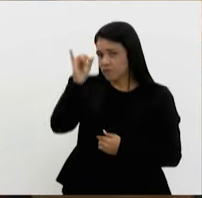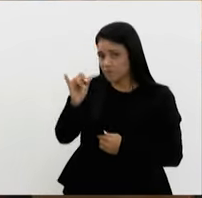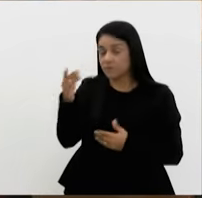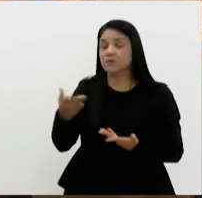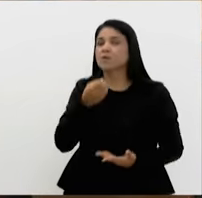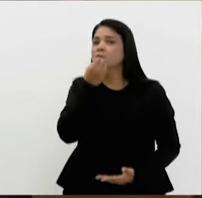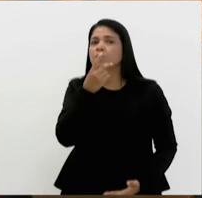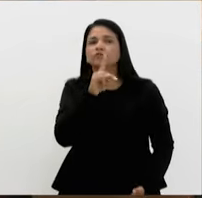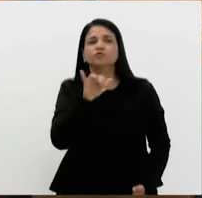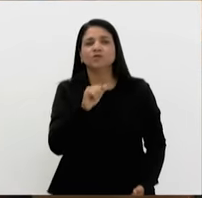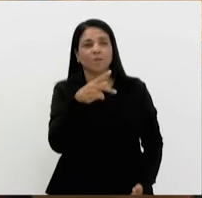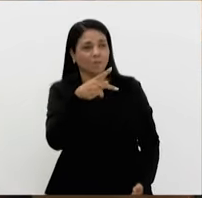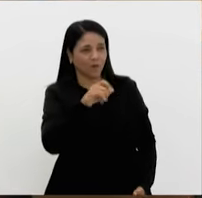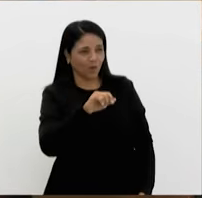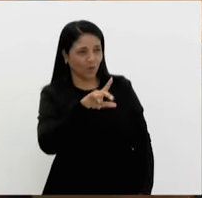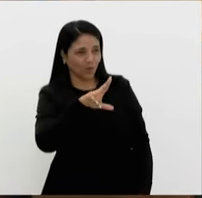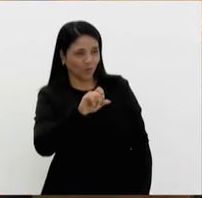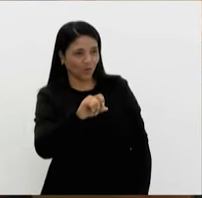Vitor.